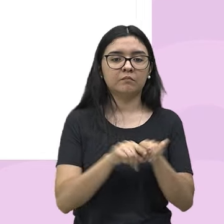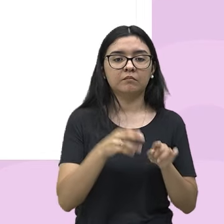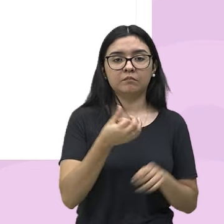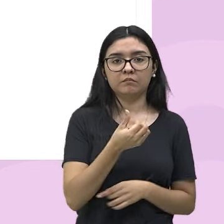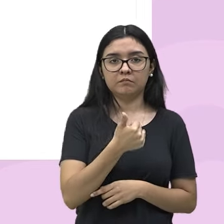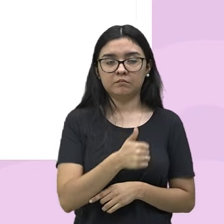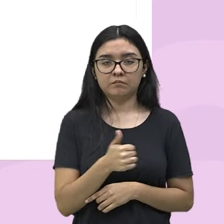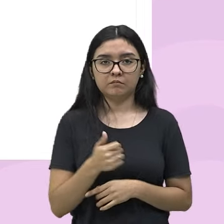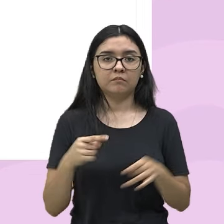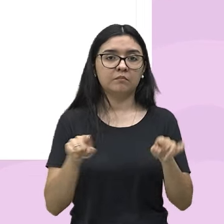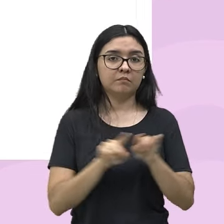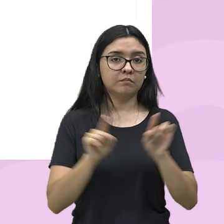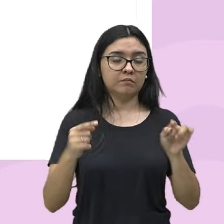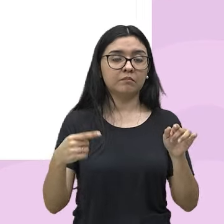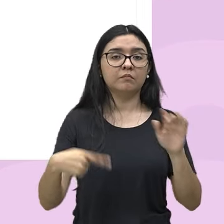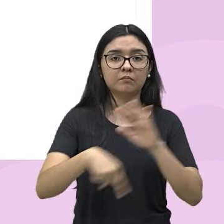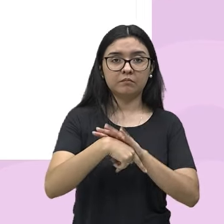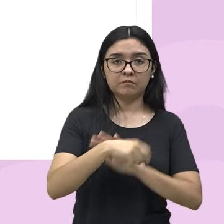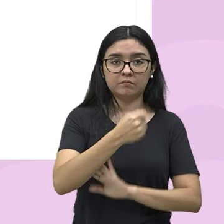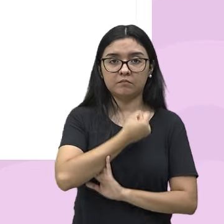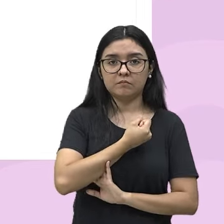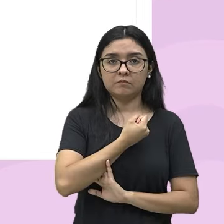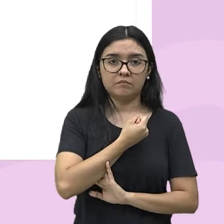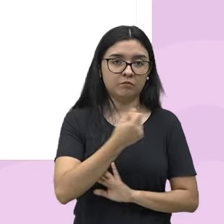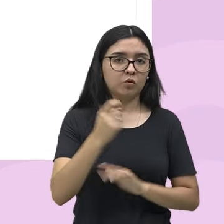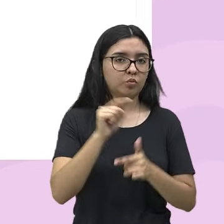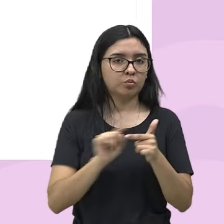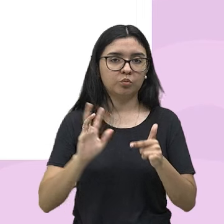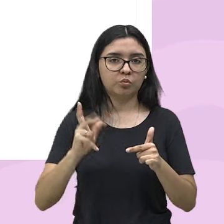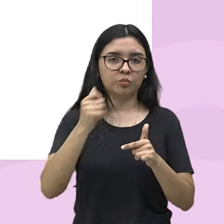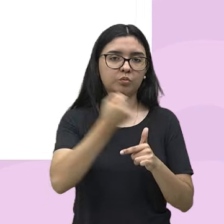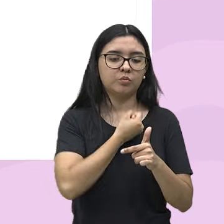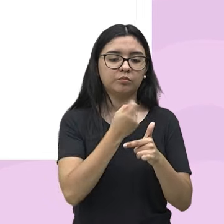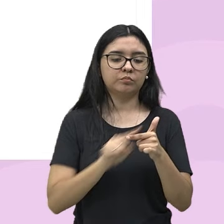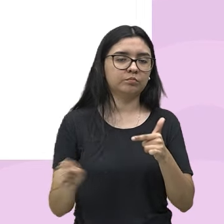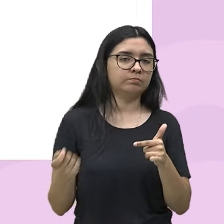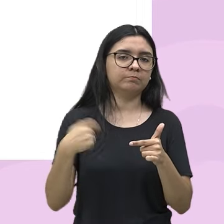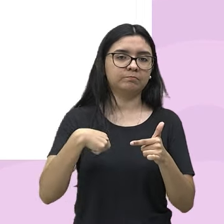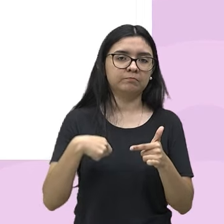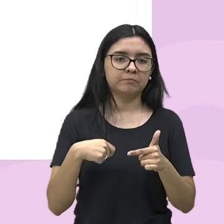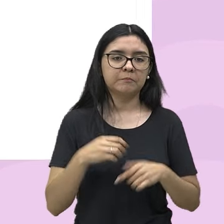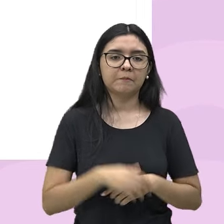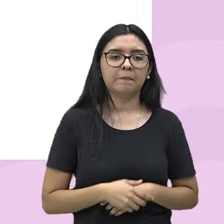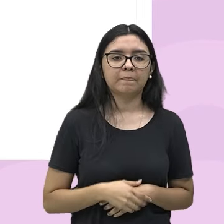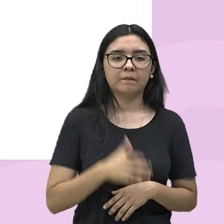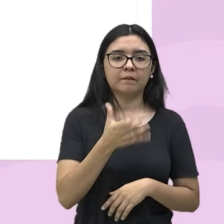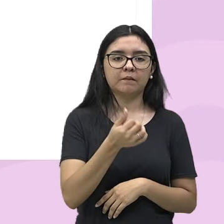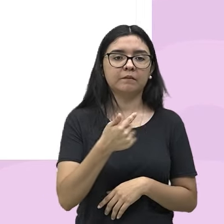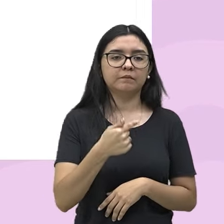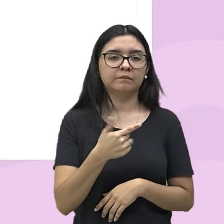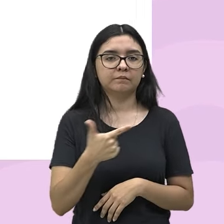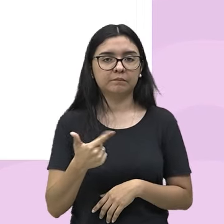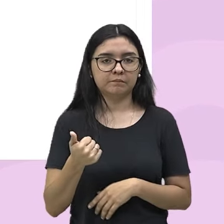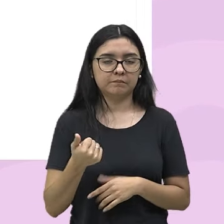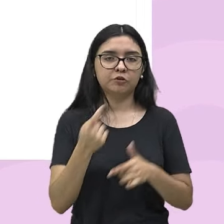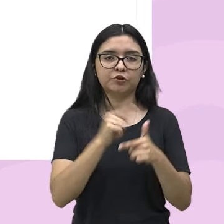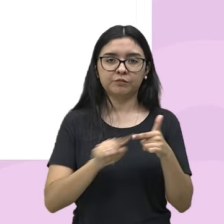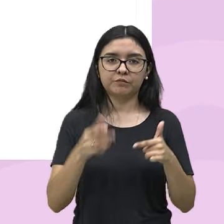ser divisível também pelo próprio número, né? Todo número é divisível por ele mesmo. Quer dizer que o número 6.721 também vai ser divisível